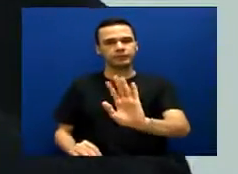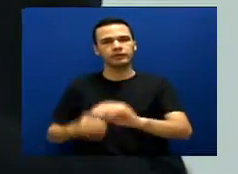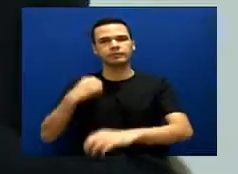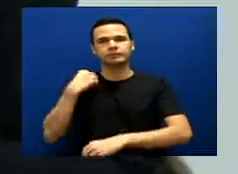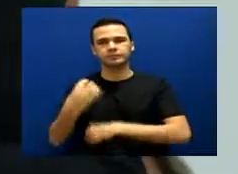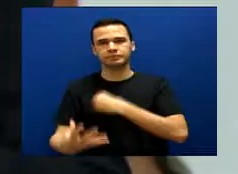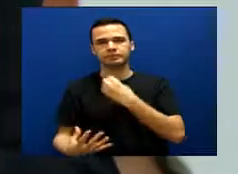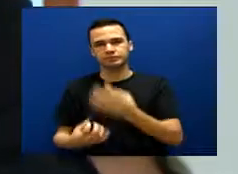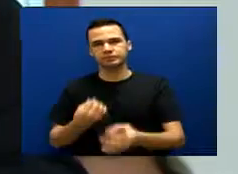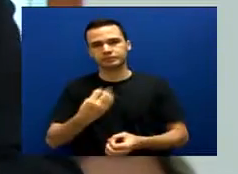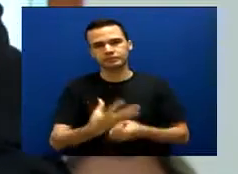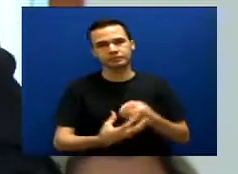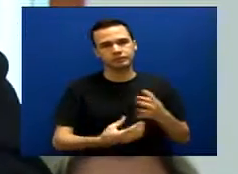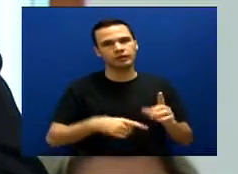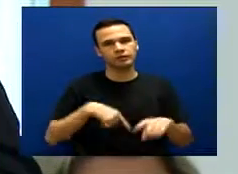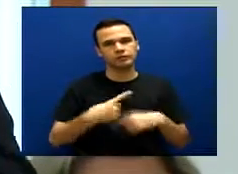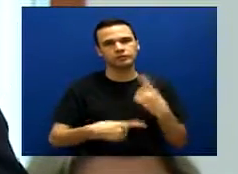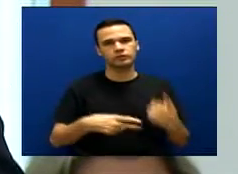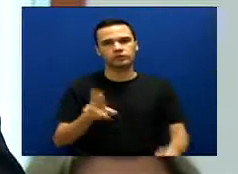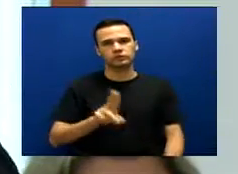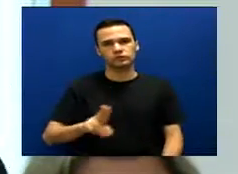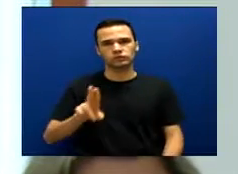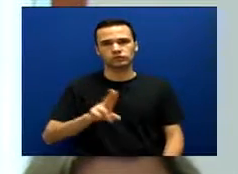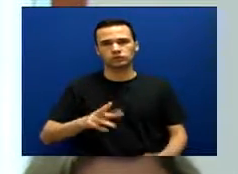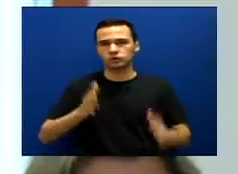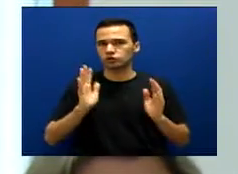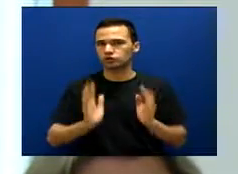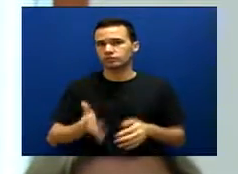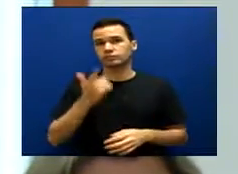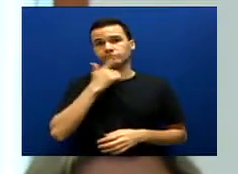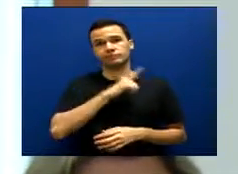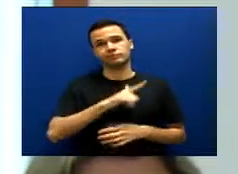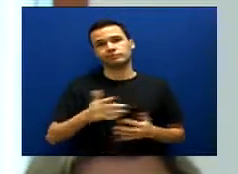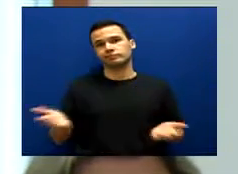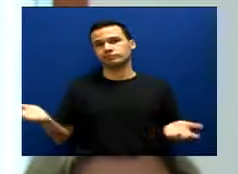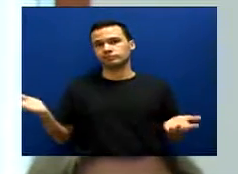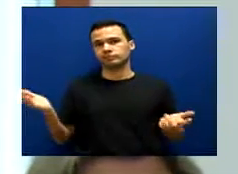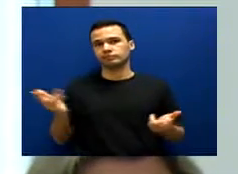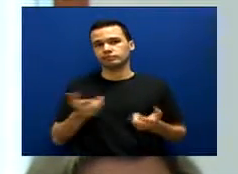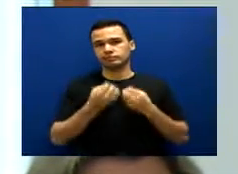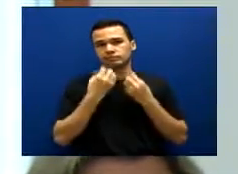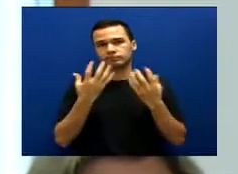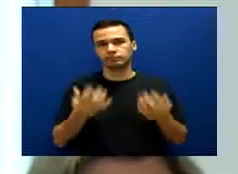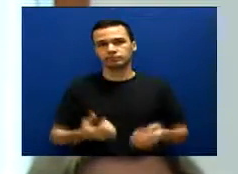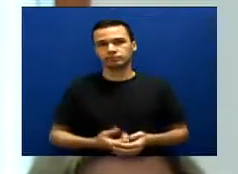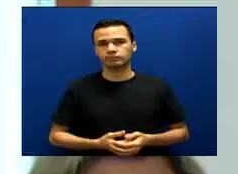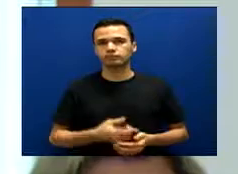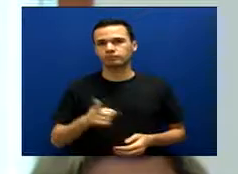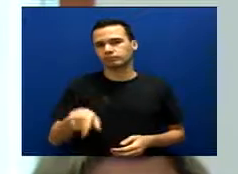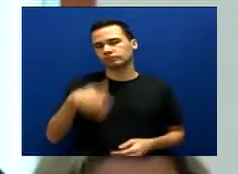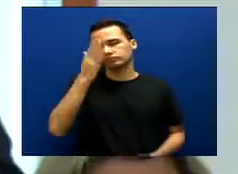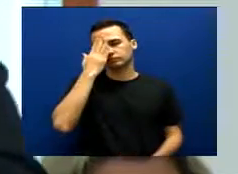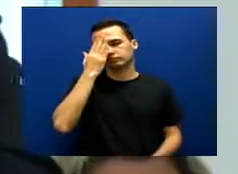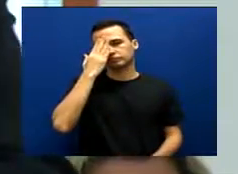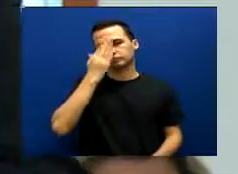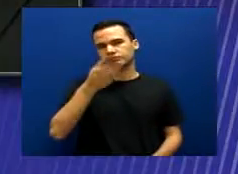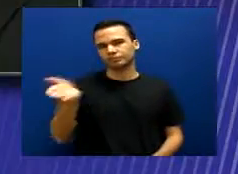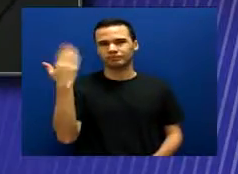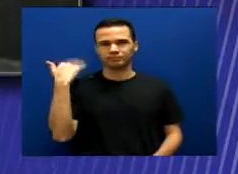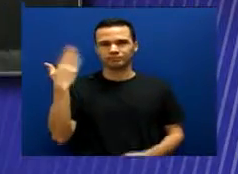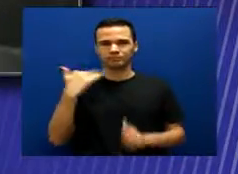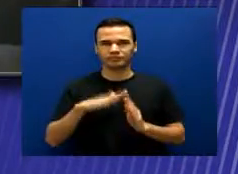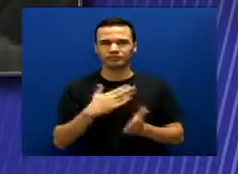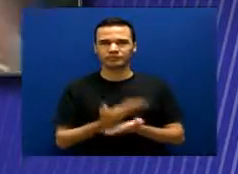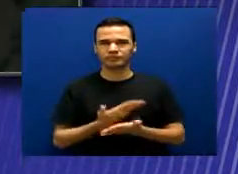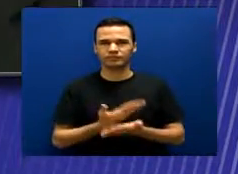tempo para que possa usar, já é um ganho. É. Já é um ganho. Agora, bom, o senhor sabe o que na precisamos... época que o senhor estudou, o